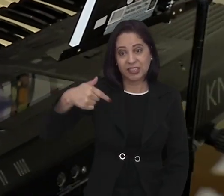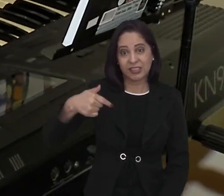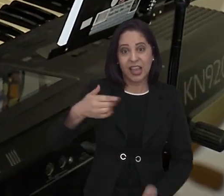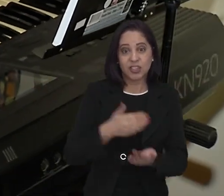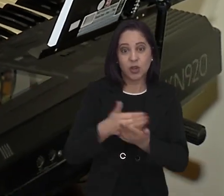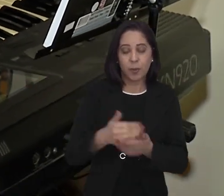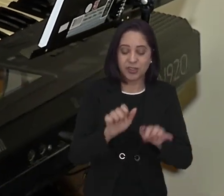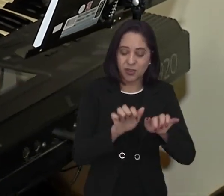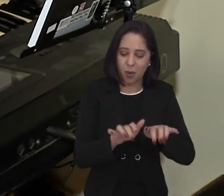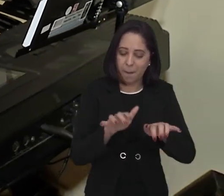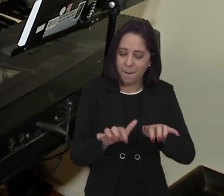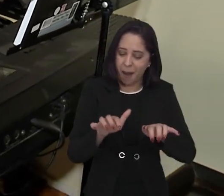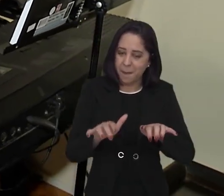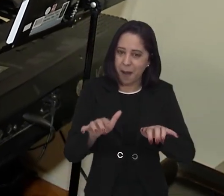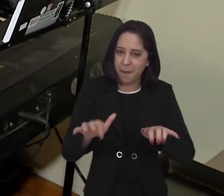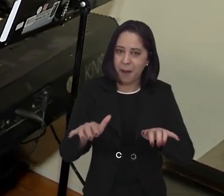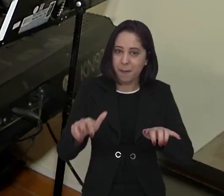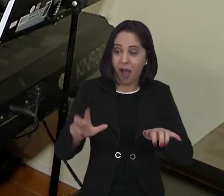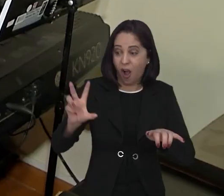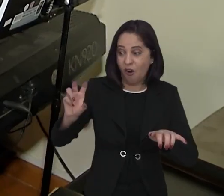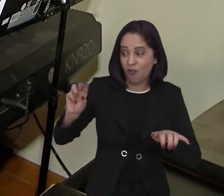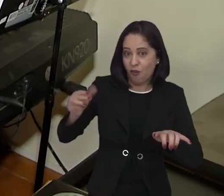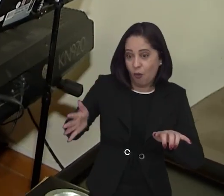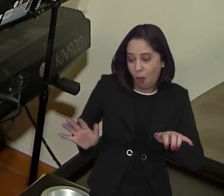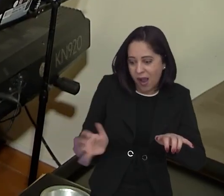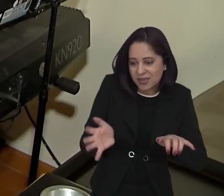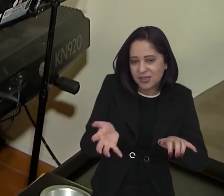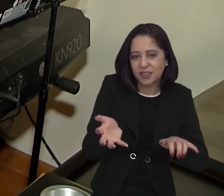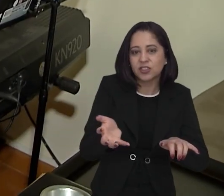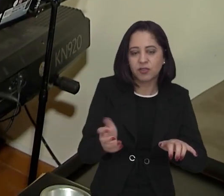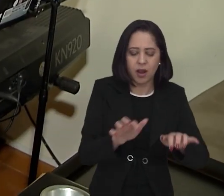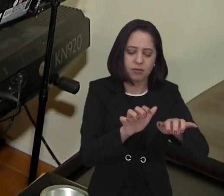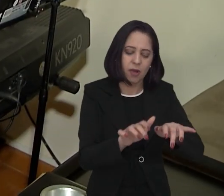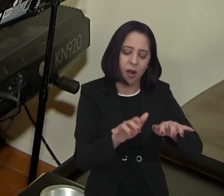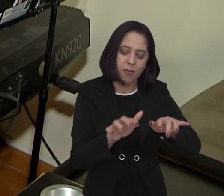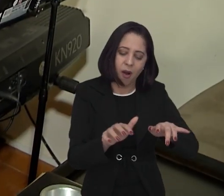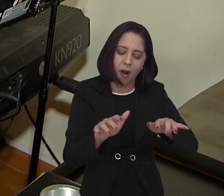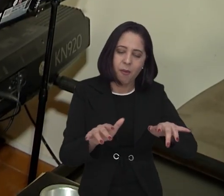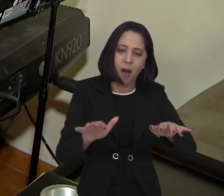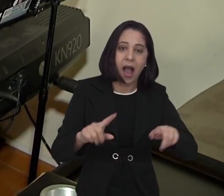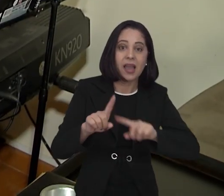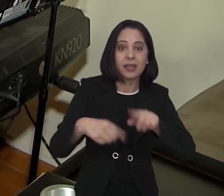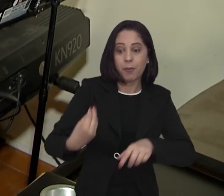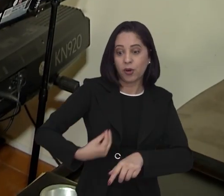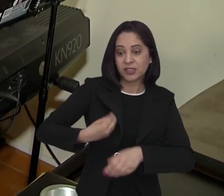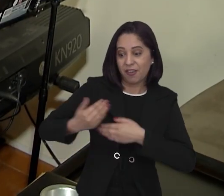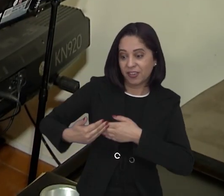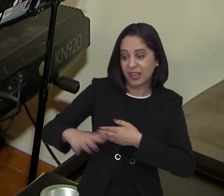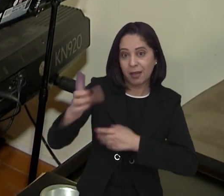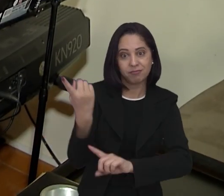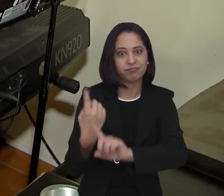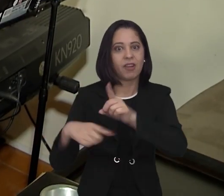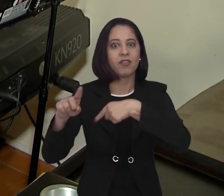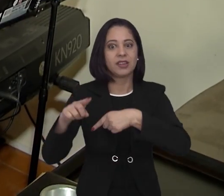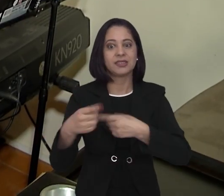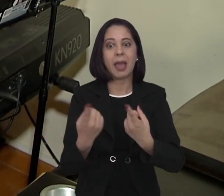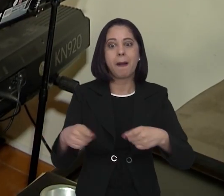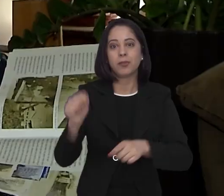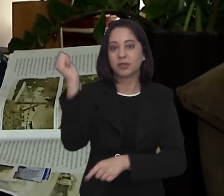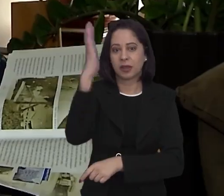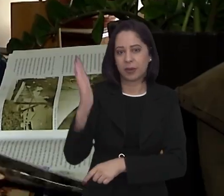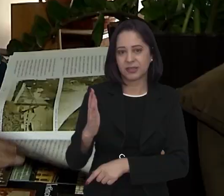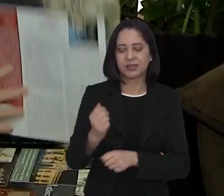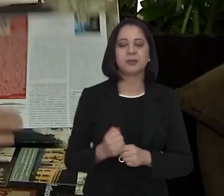as primeiras notas musicais, incentivado pelo avô. A partir dessas teclas, começava uma carreira de grande sucesso na música